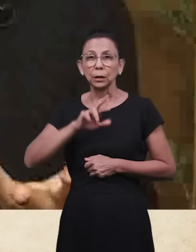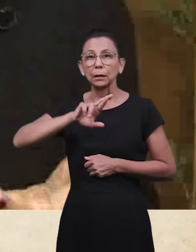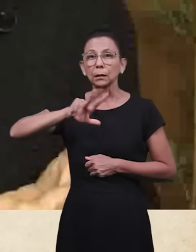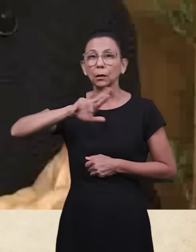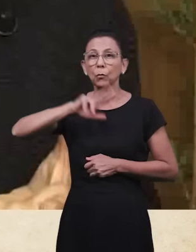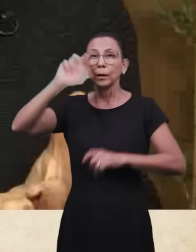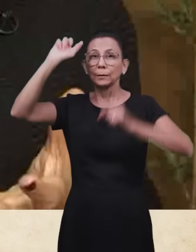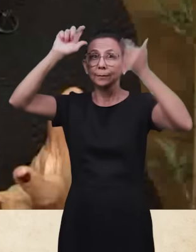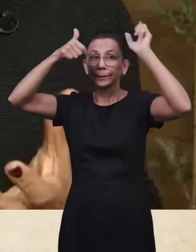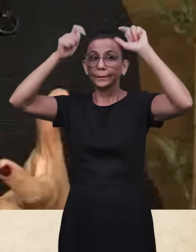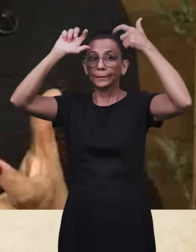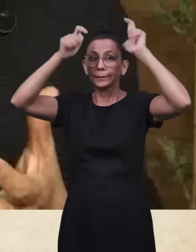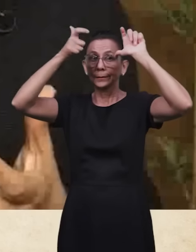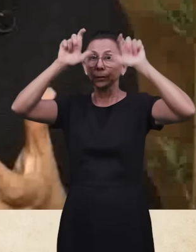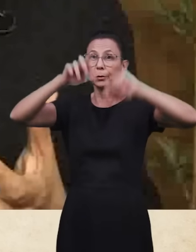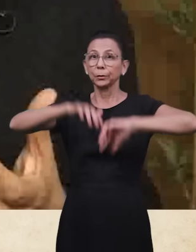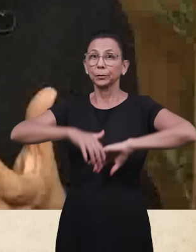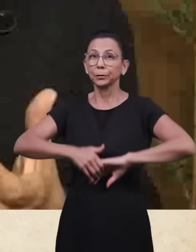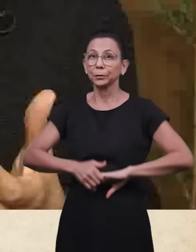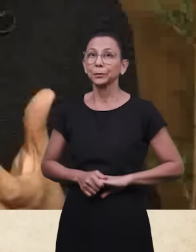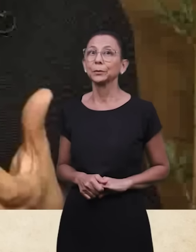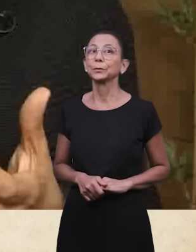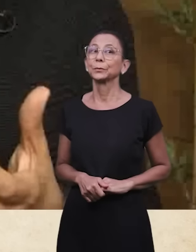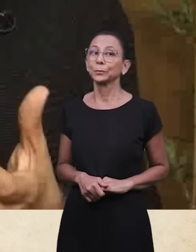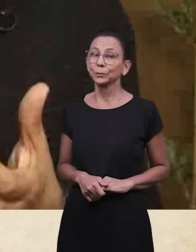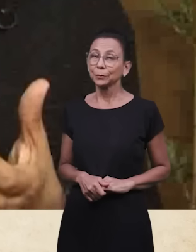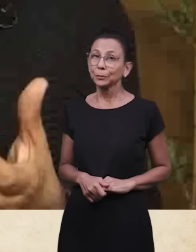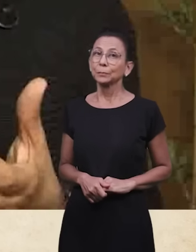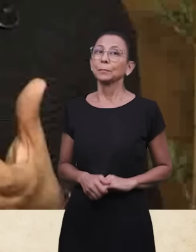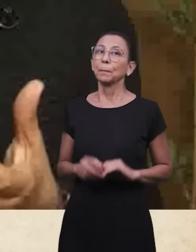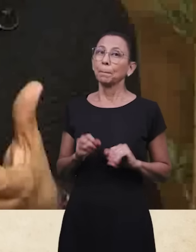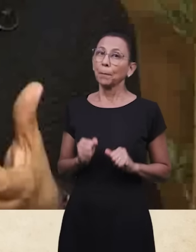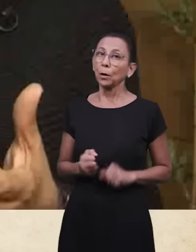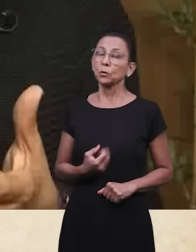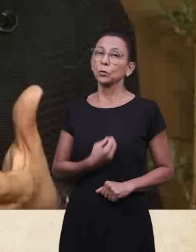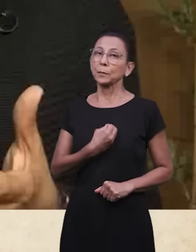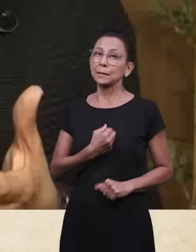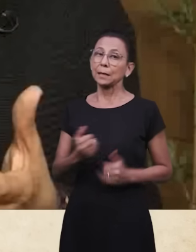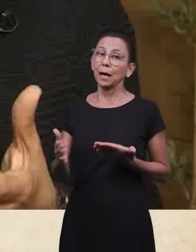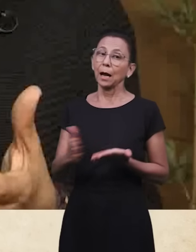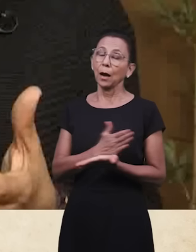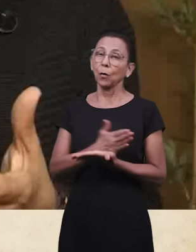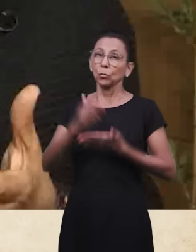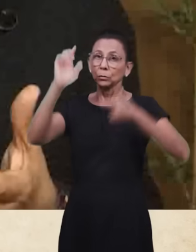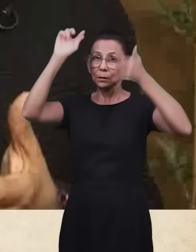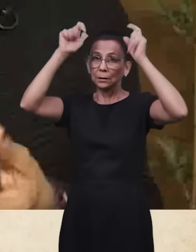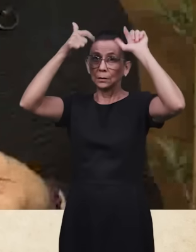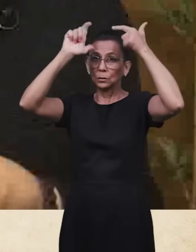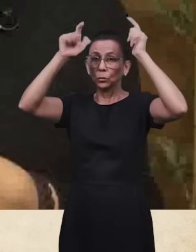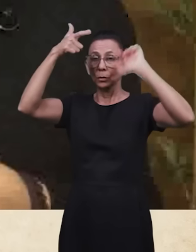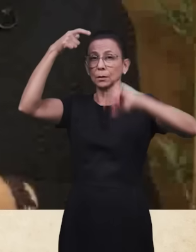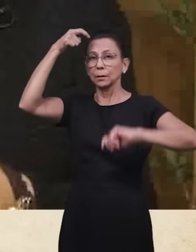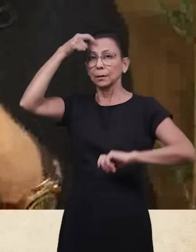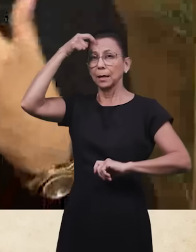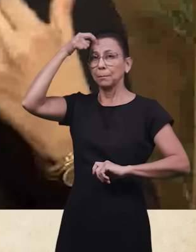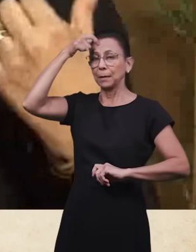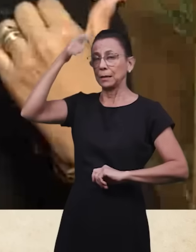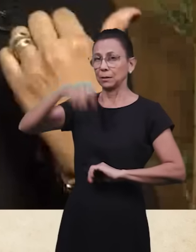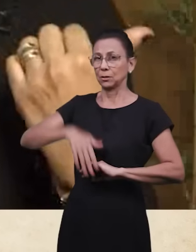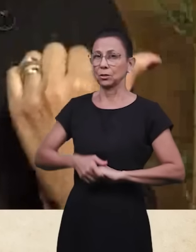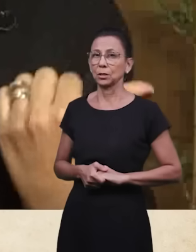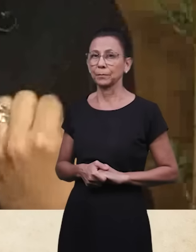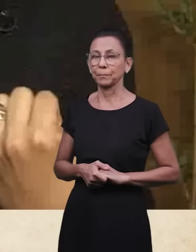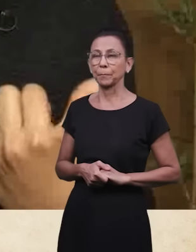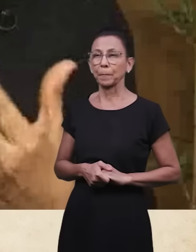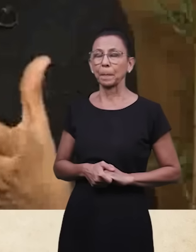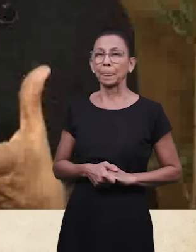um transtorno, mas ela está presente em alguns transtornos mentais e se também, igual